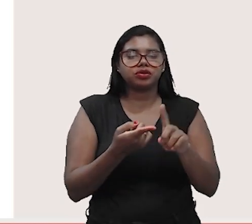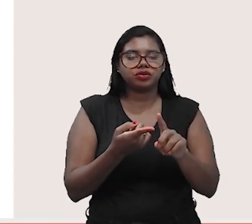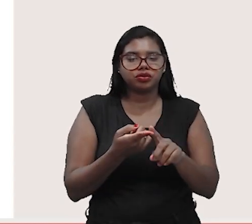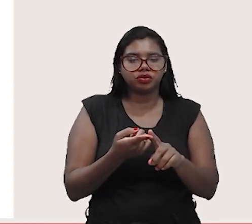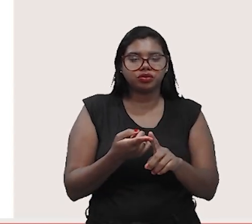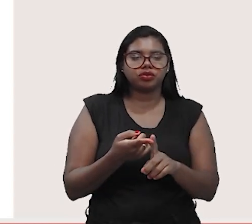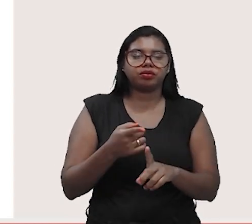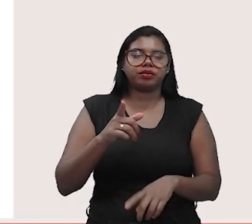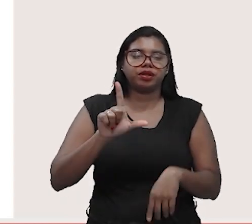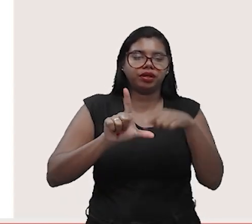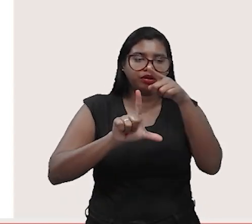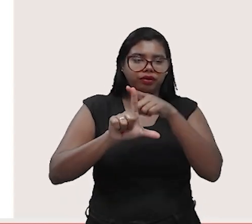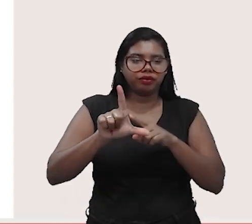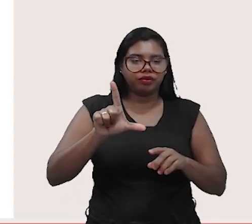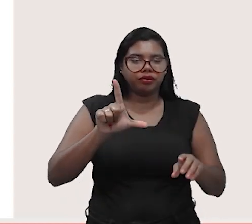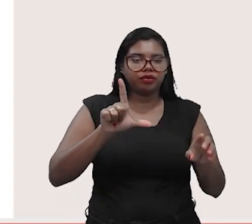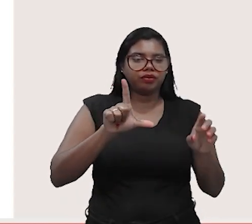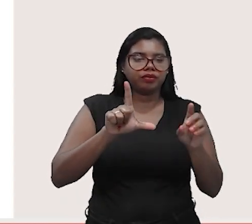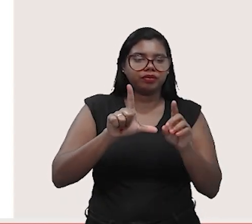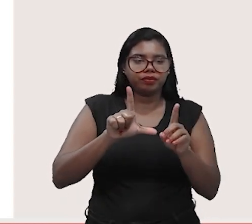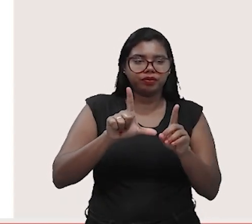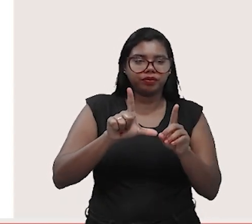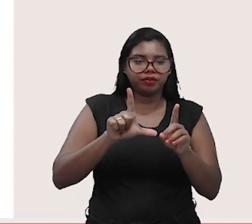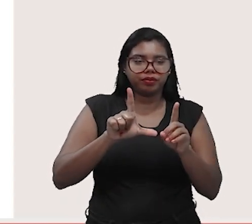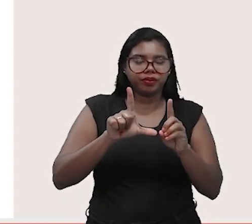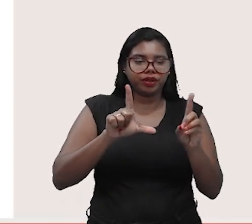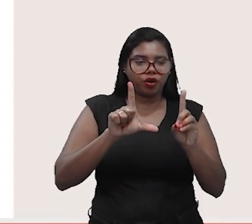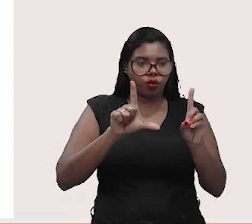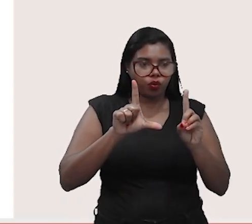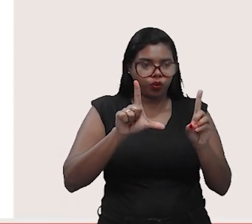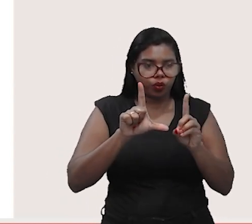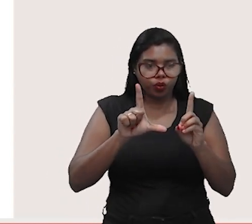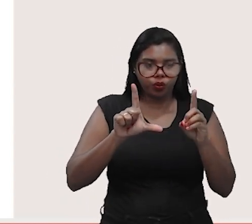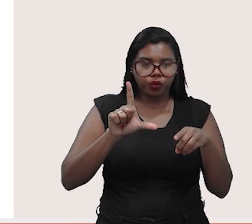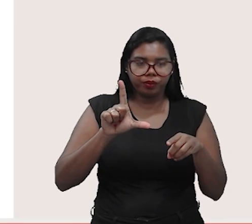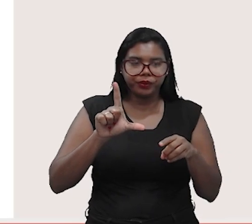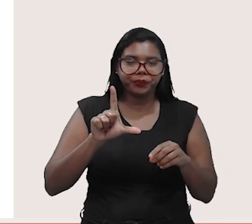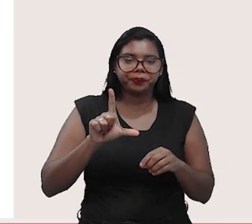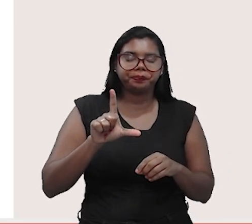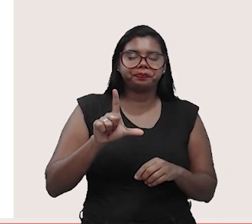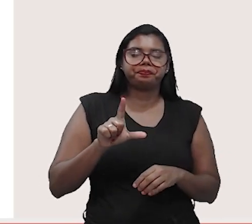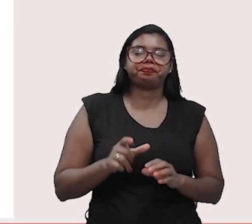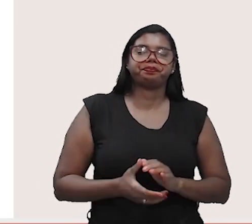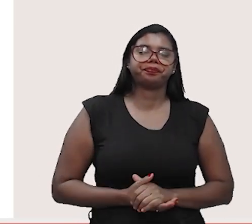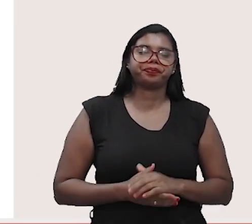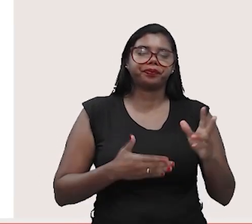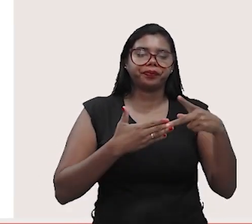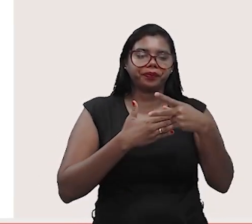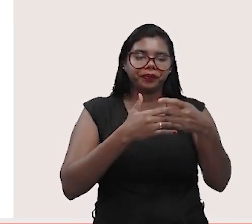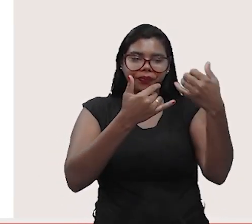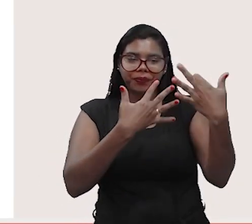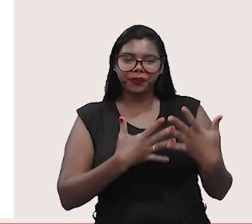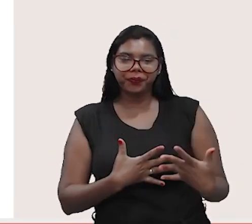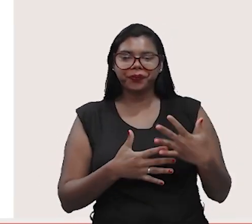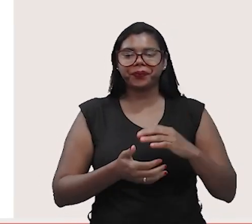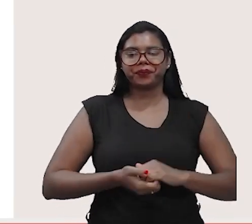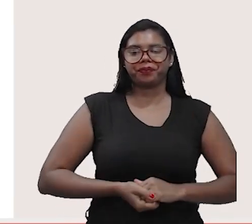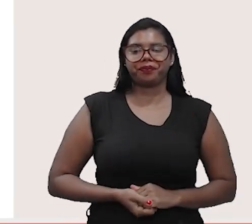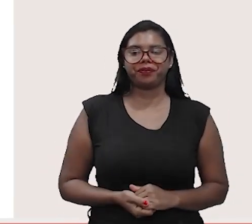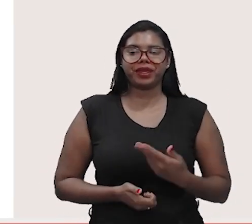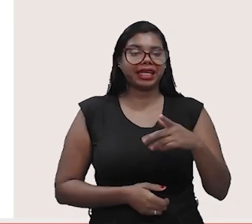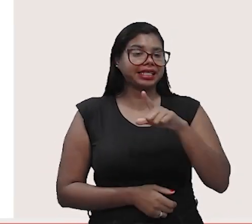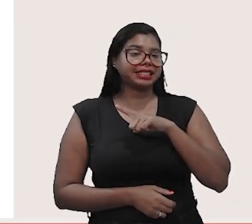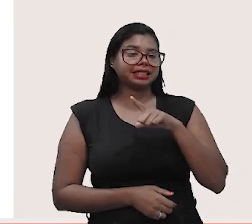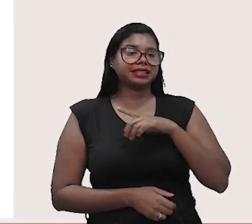domínio, beleza? Show de bola? Vamos apagar aqui e dar continuidade à nossa explicação. Se eu tenho